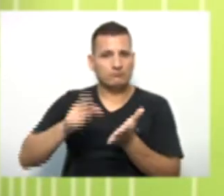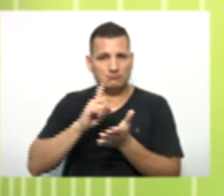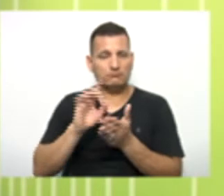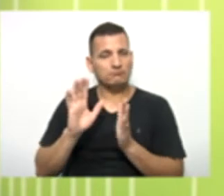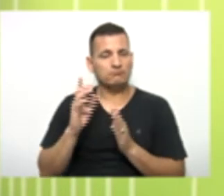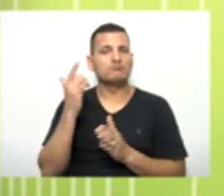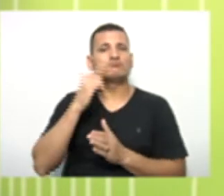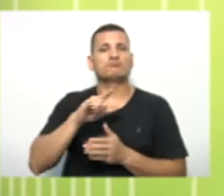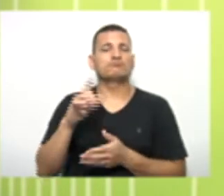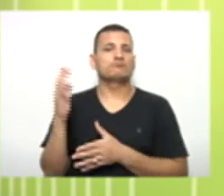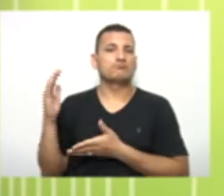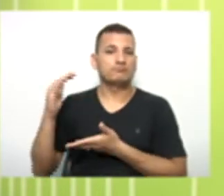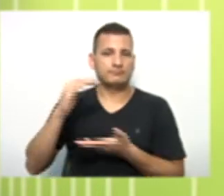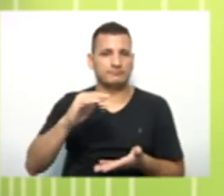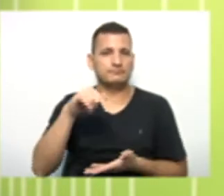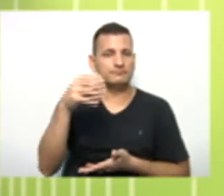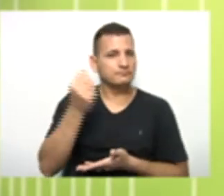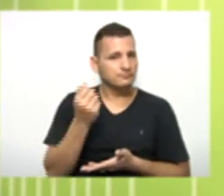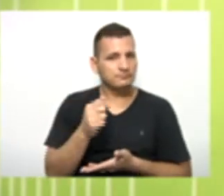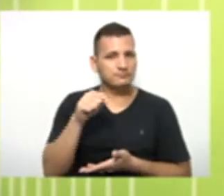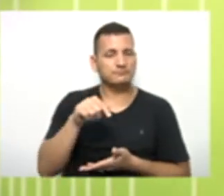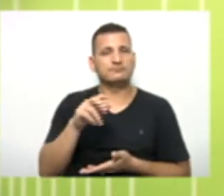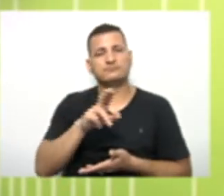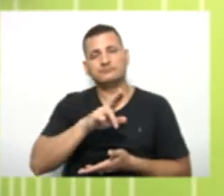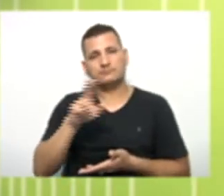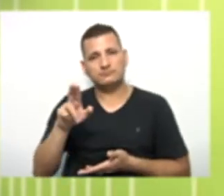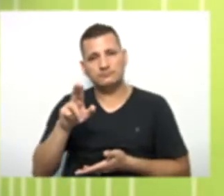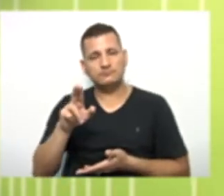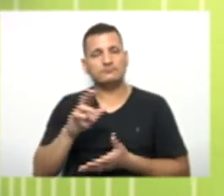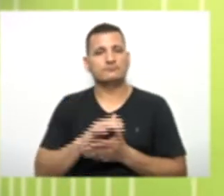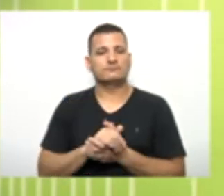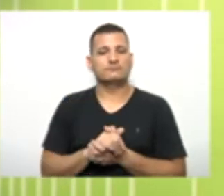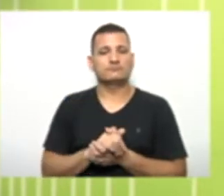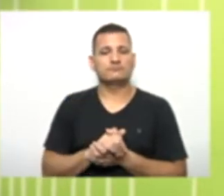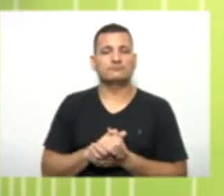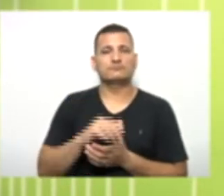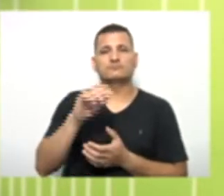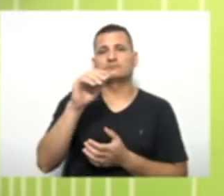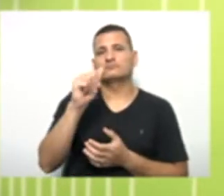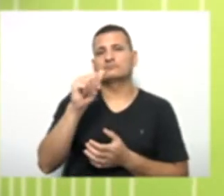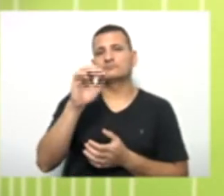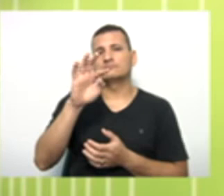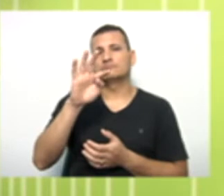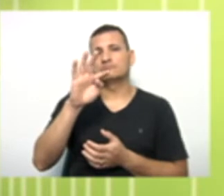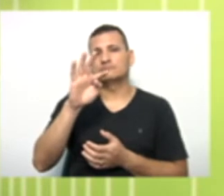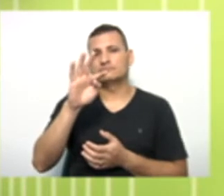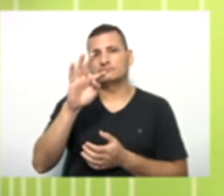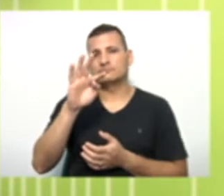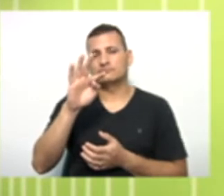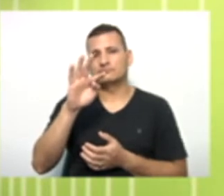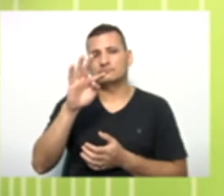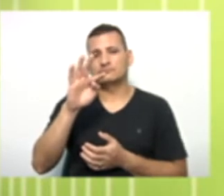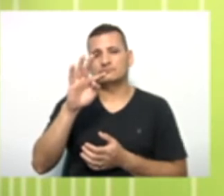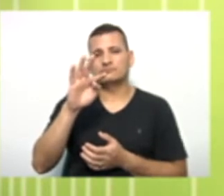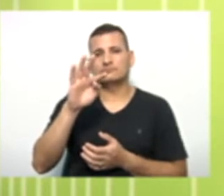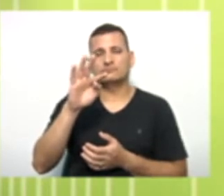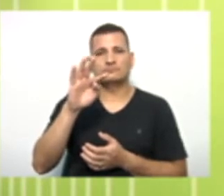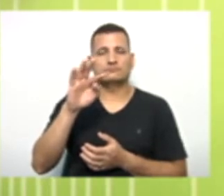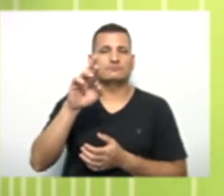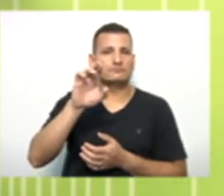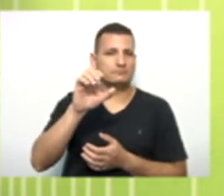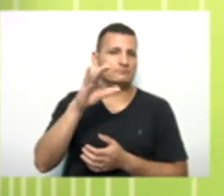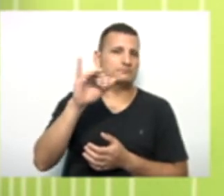esse leite. Isso aí é chamado, né, quando entra o ingresso, é chamado de receita, ingresso,